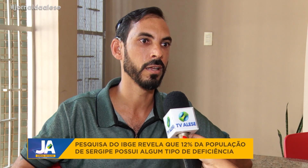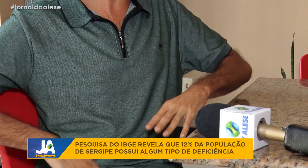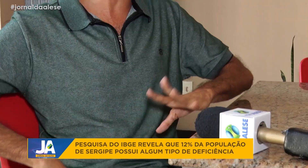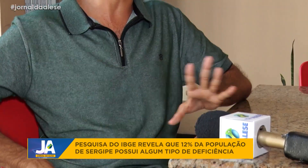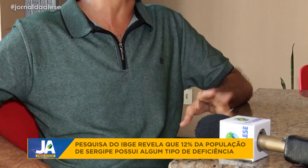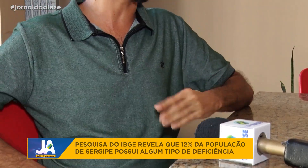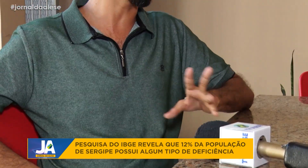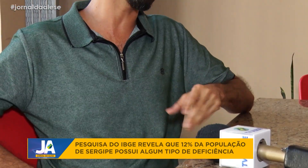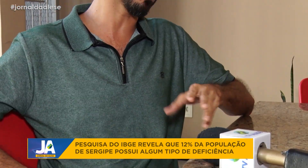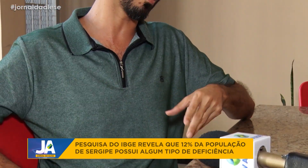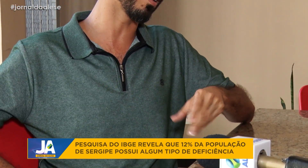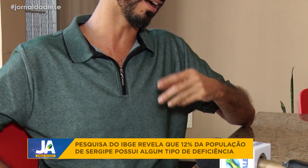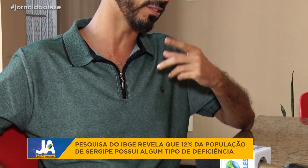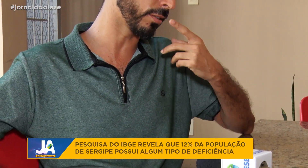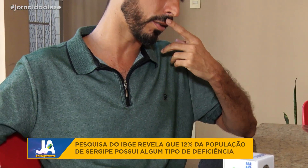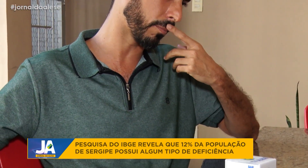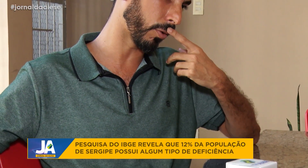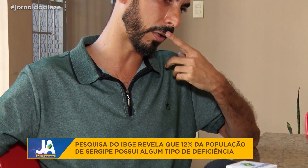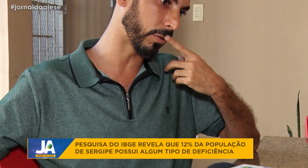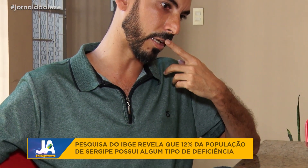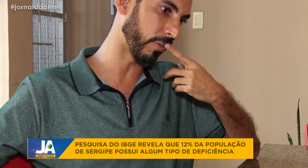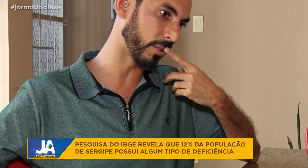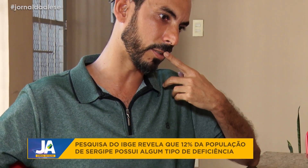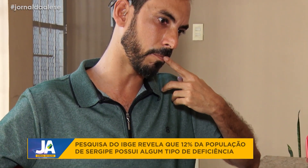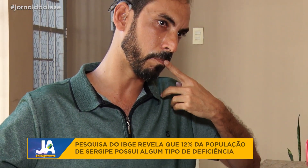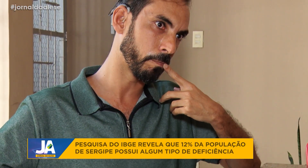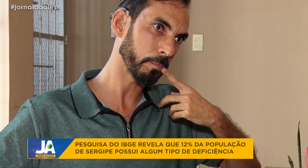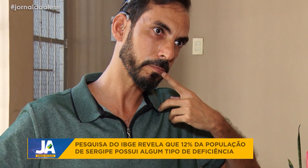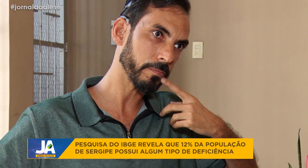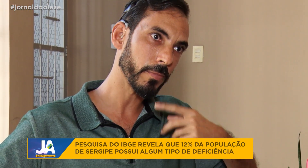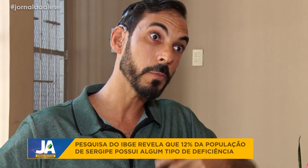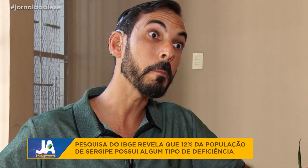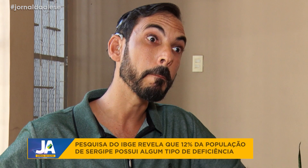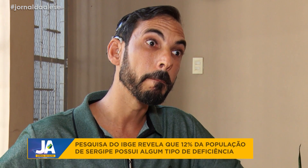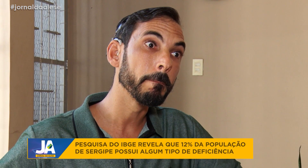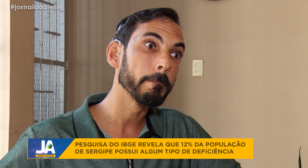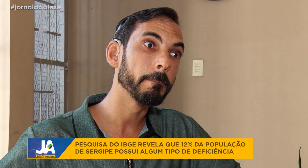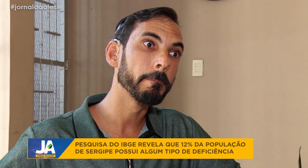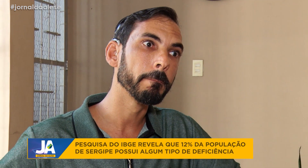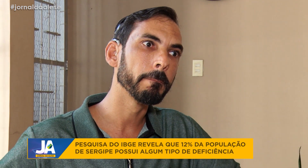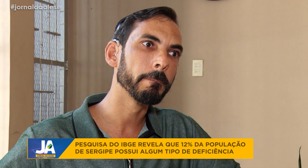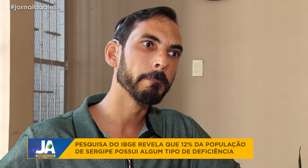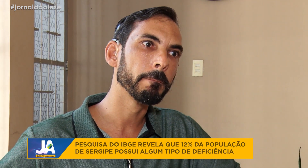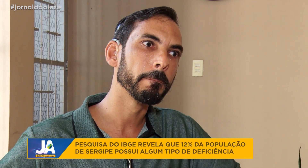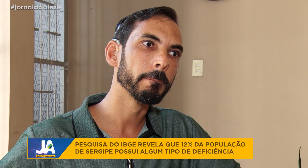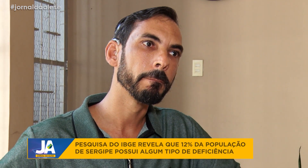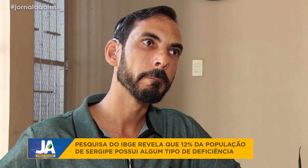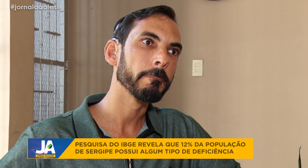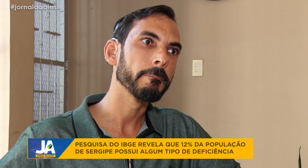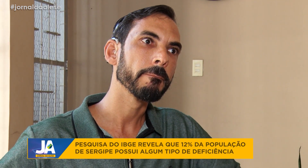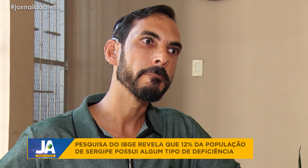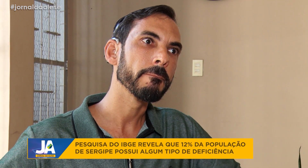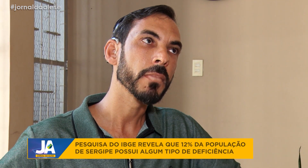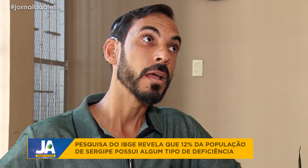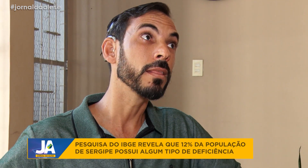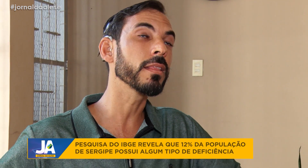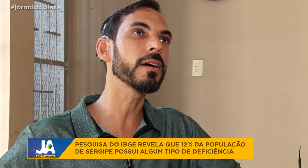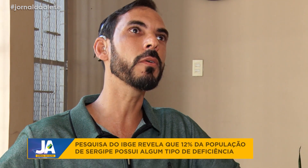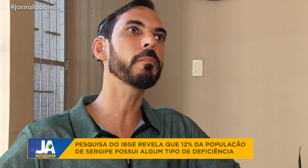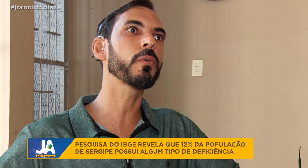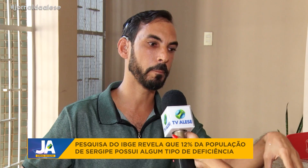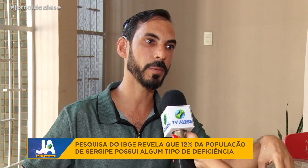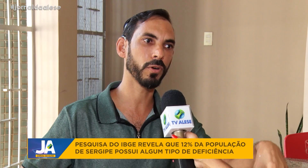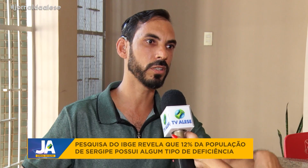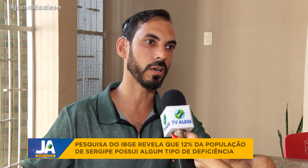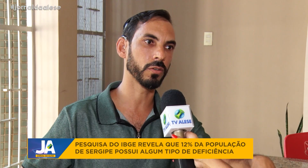né? Wagner ressalta a importância da conscientização das pessoas e destaca o preconceito que ainda encontra no dia